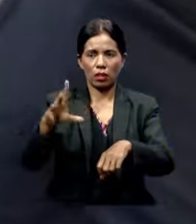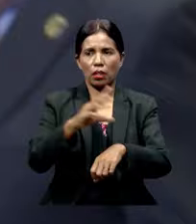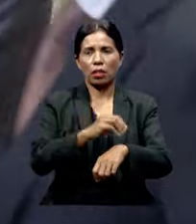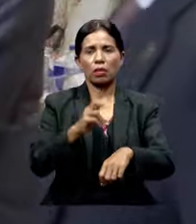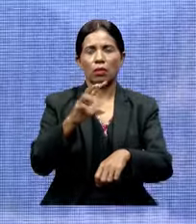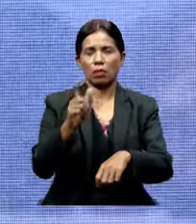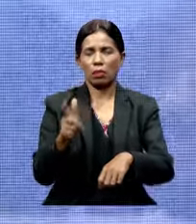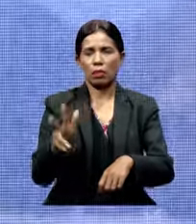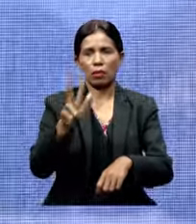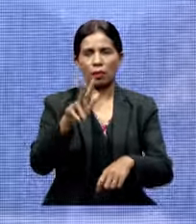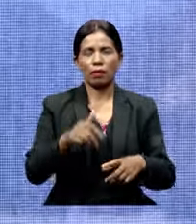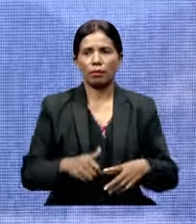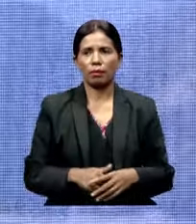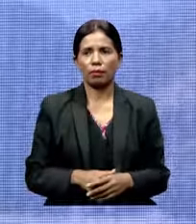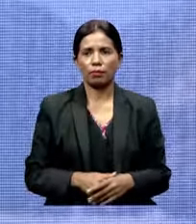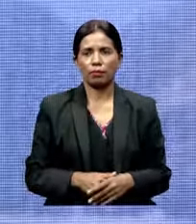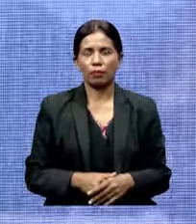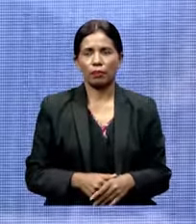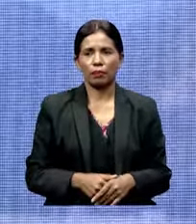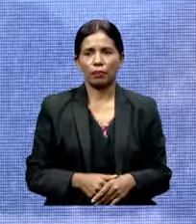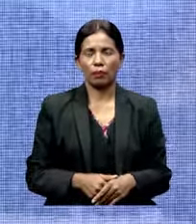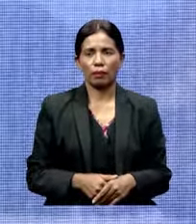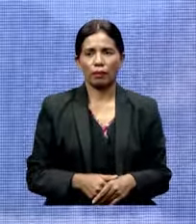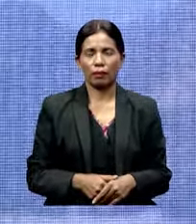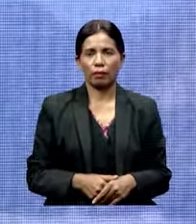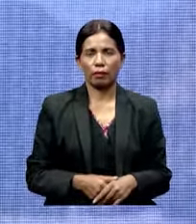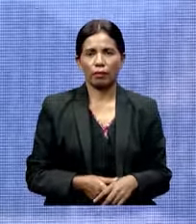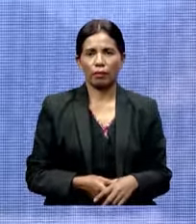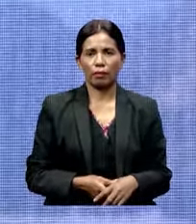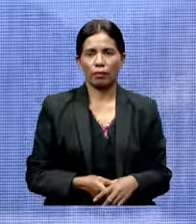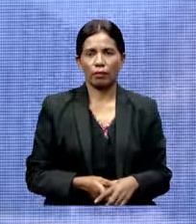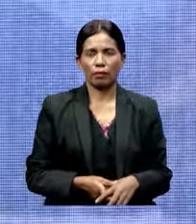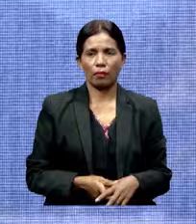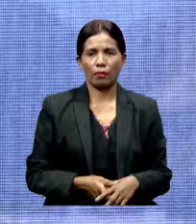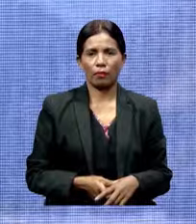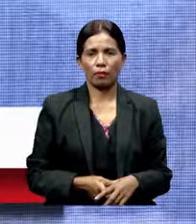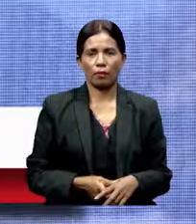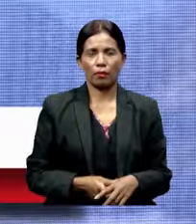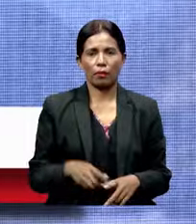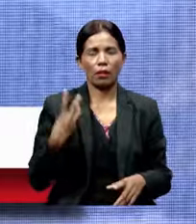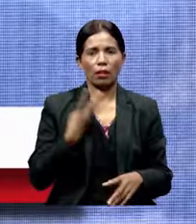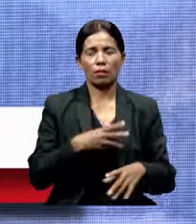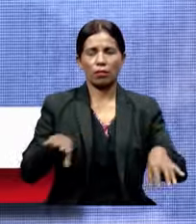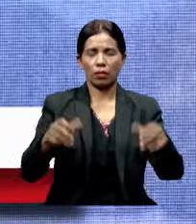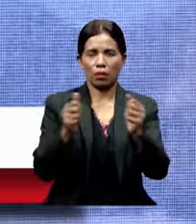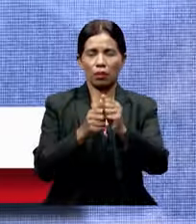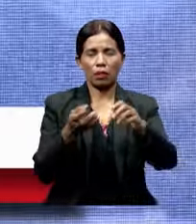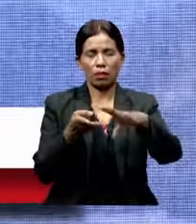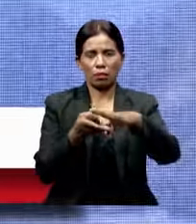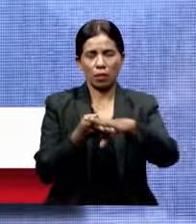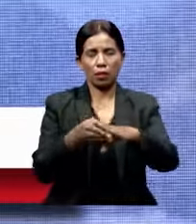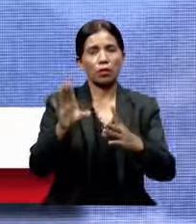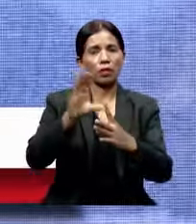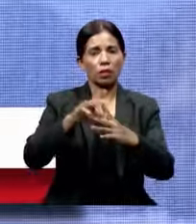riguroron resintolo. We are working with the Central Bank of Timor Leste. Ami serviço amuto ko Banco Central Timor-Leste